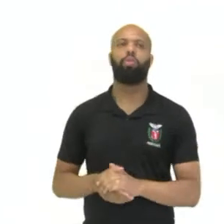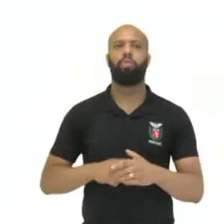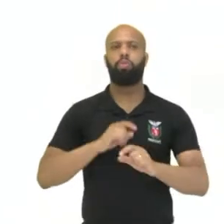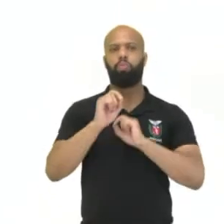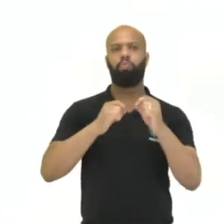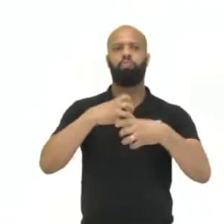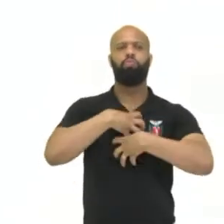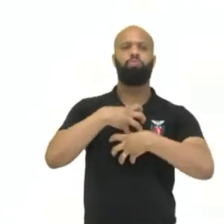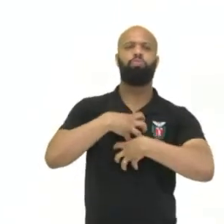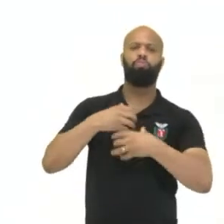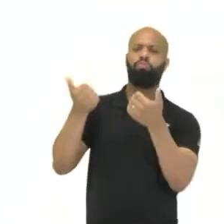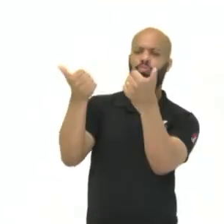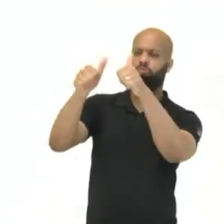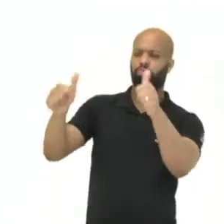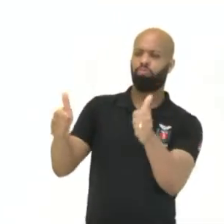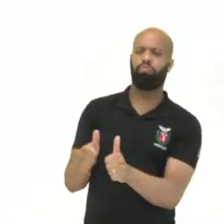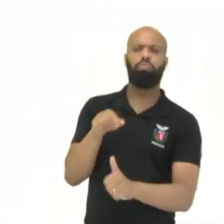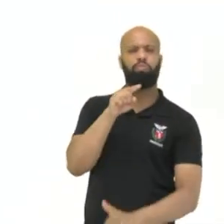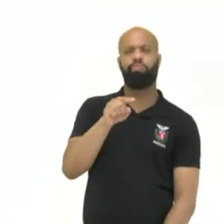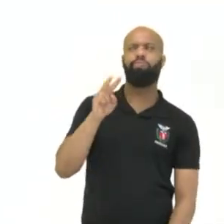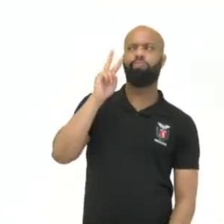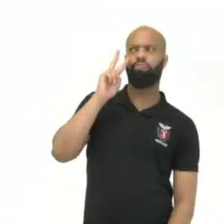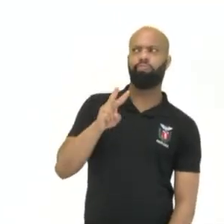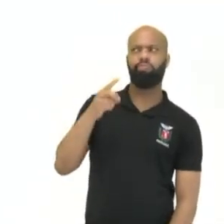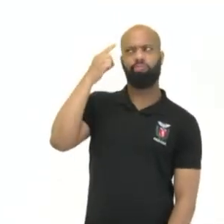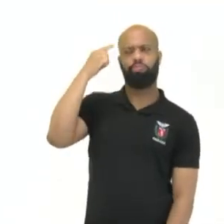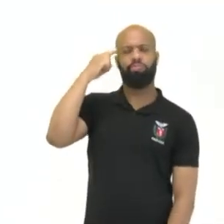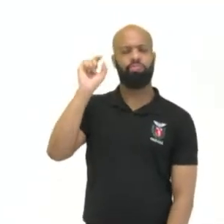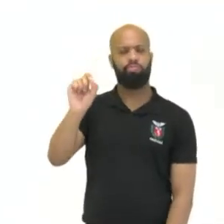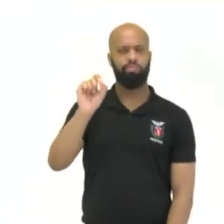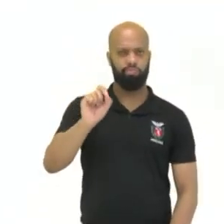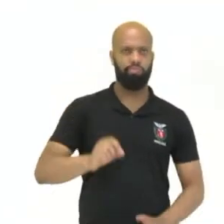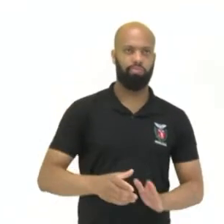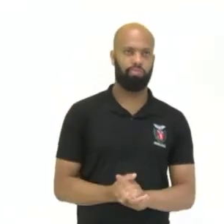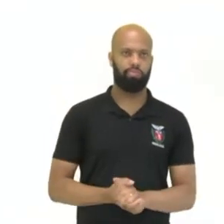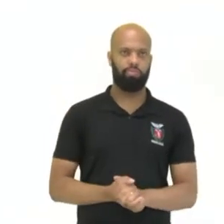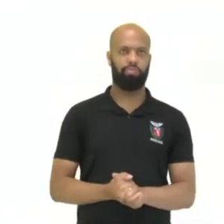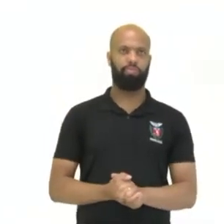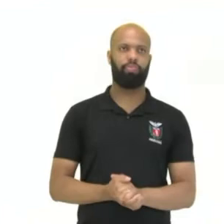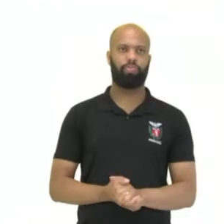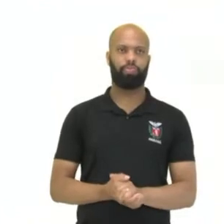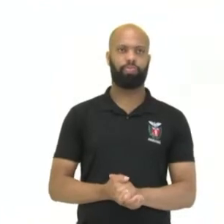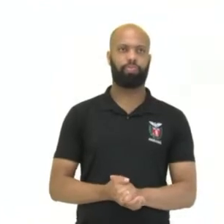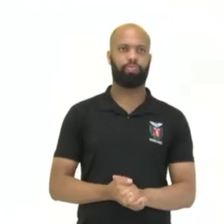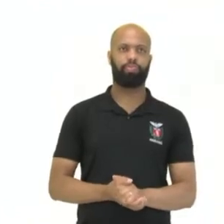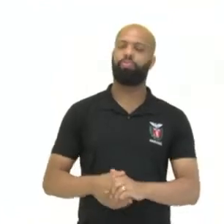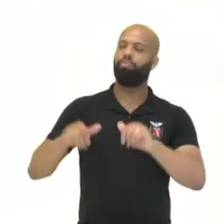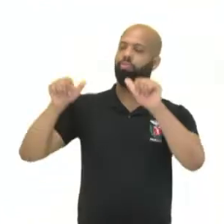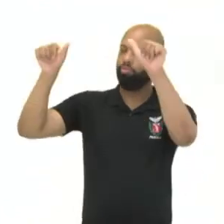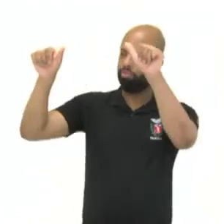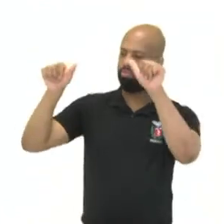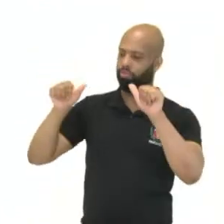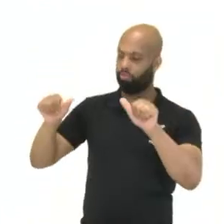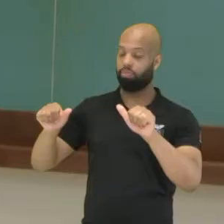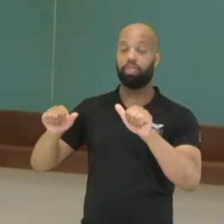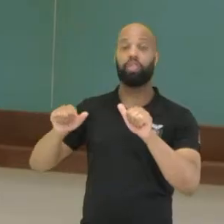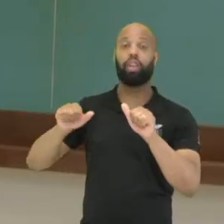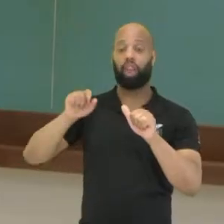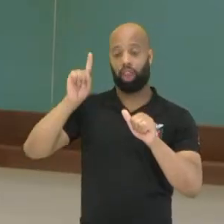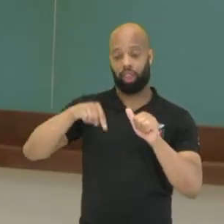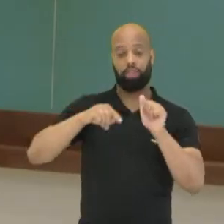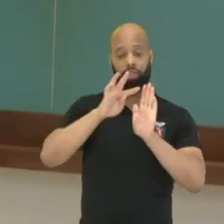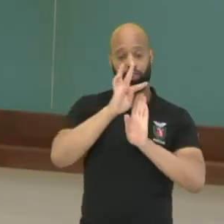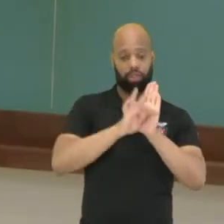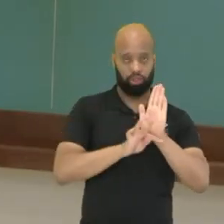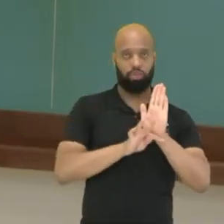do cartaz te lembram? O que essas formas te lembram? Você tem ideia? Então, o cartaz é um texto